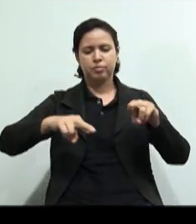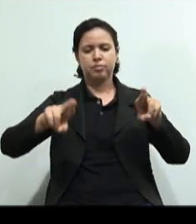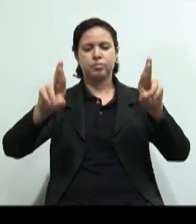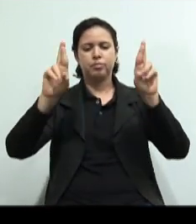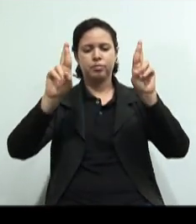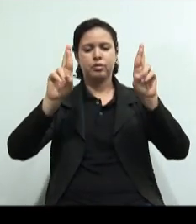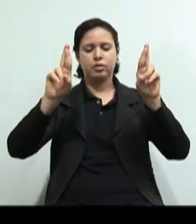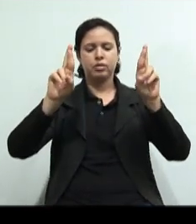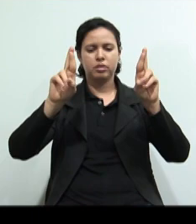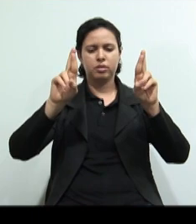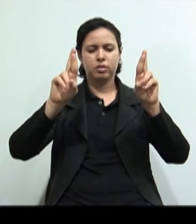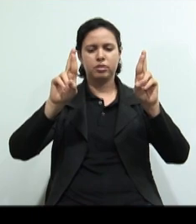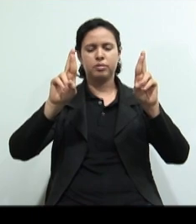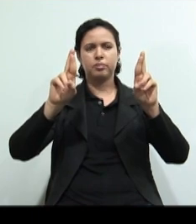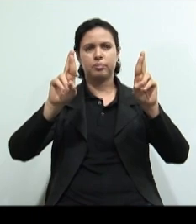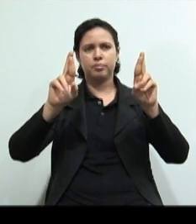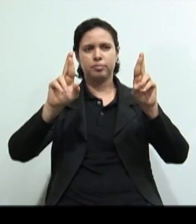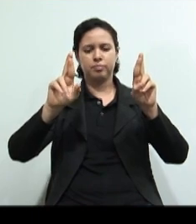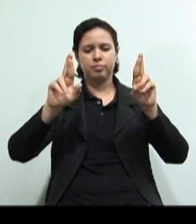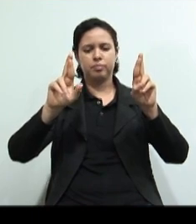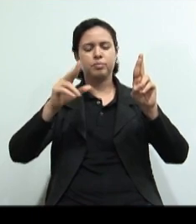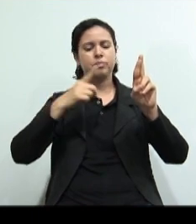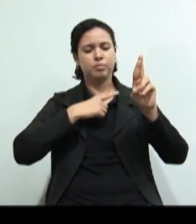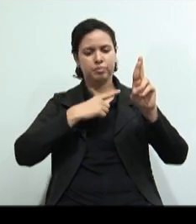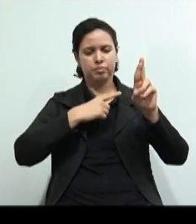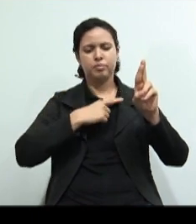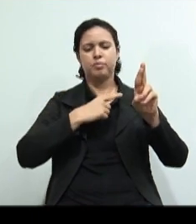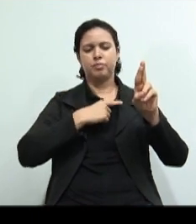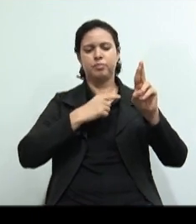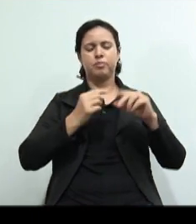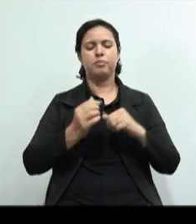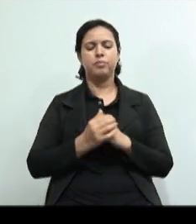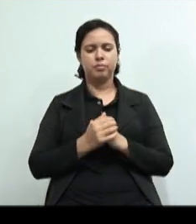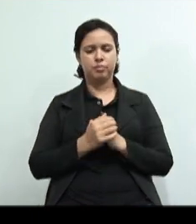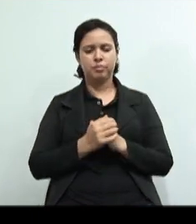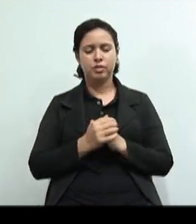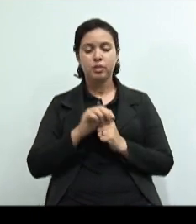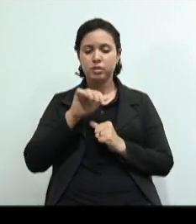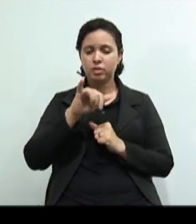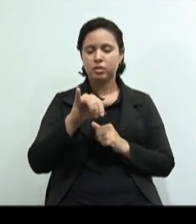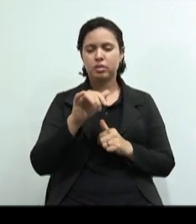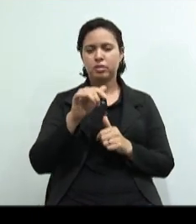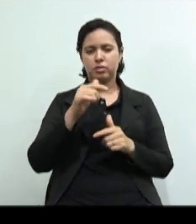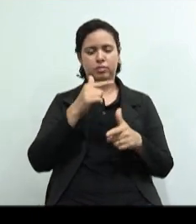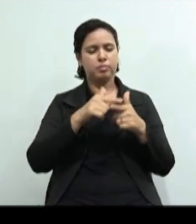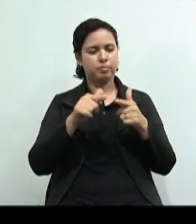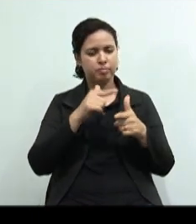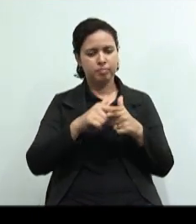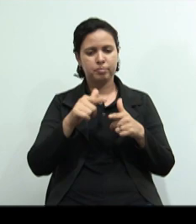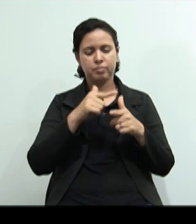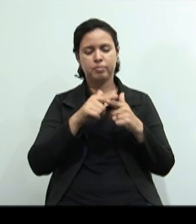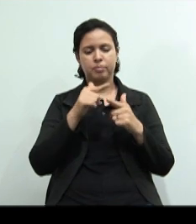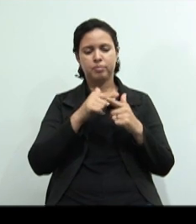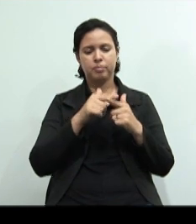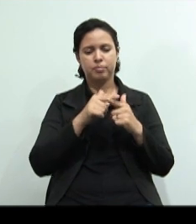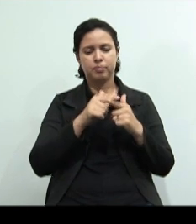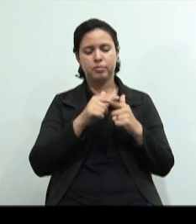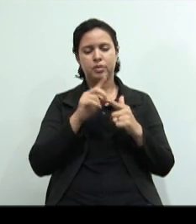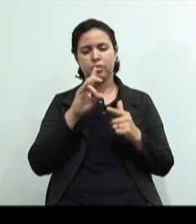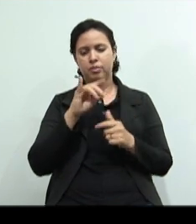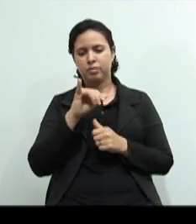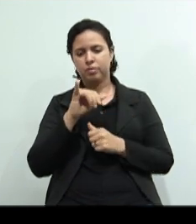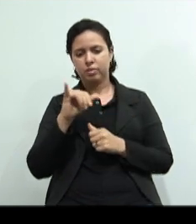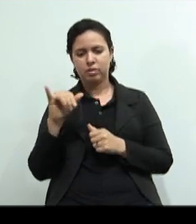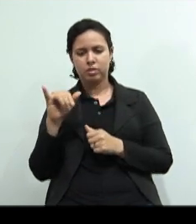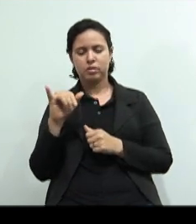um problema, a gente precisa tomar uma decisão. Se esse problema de fato vai